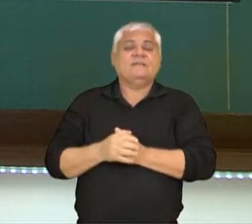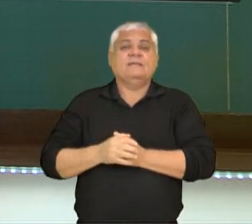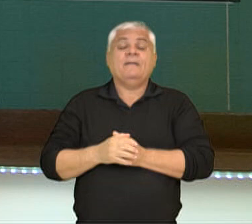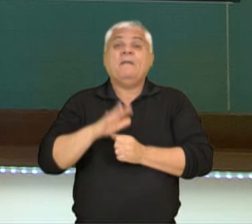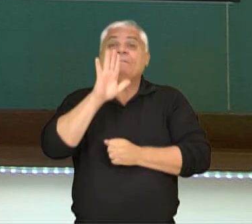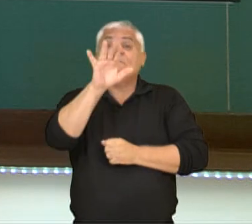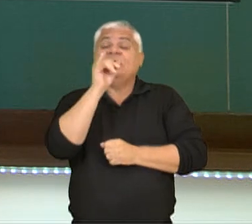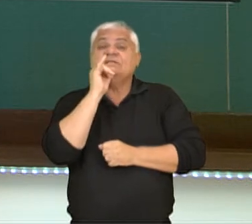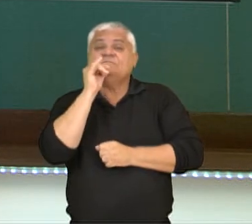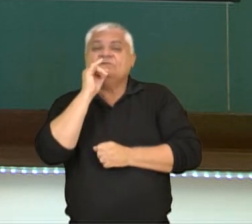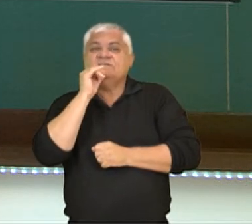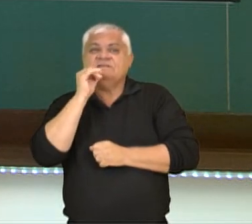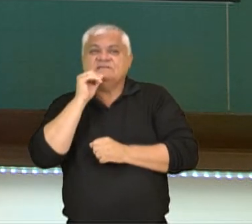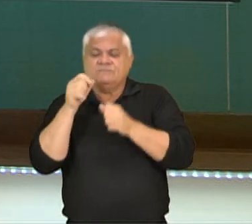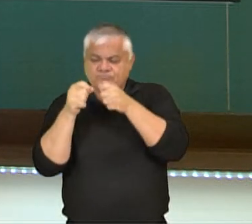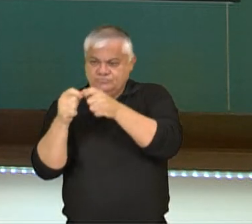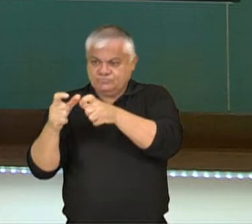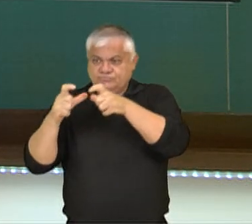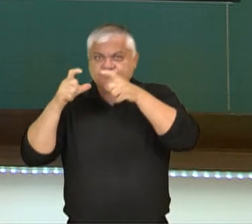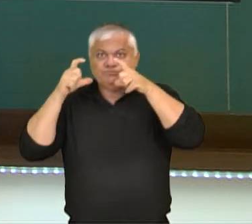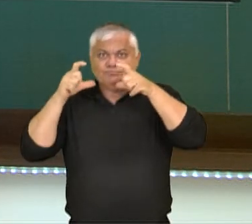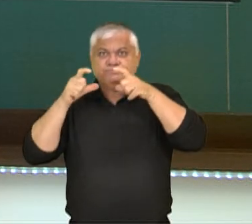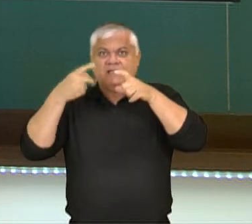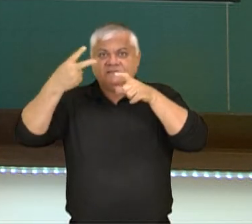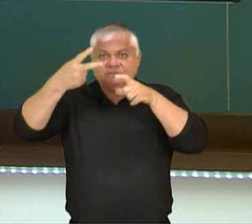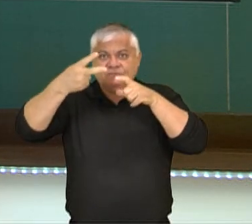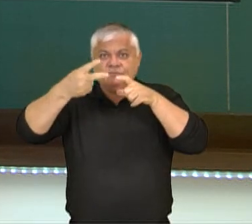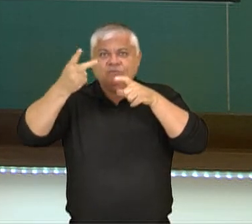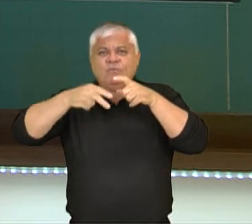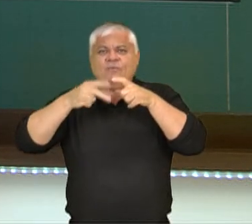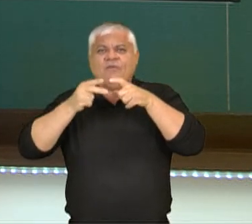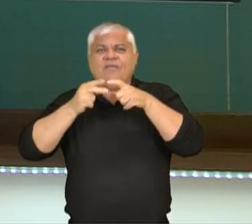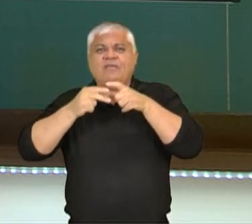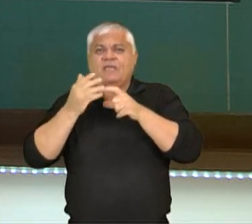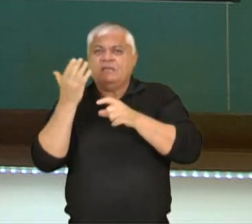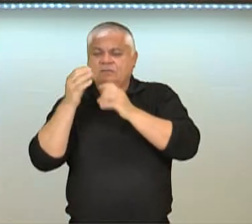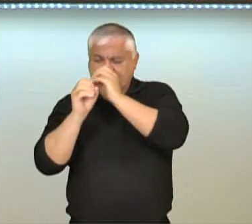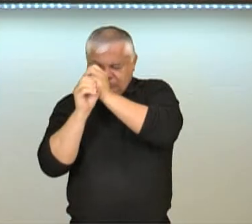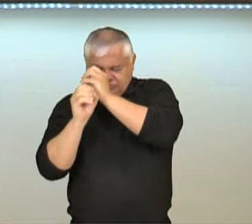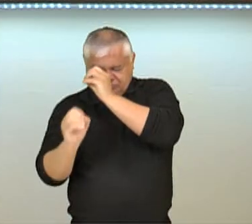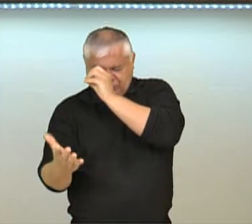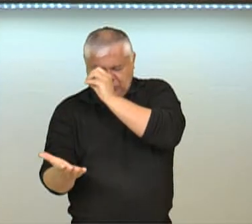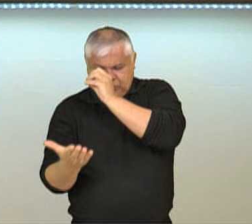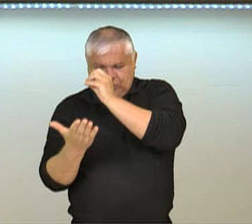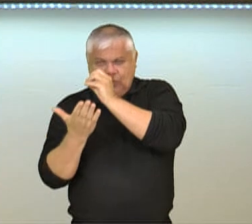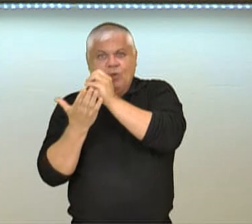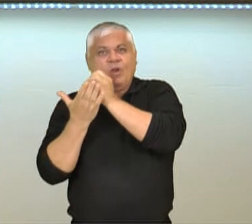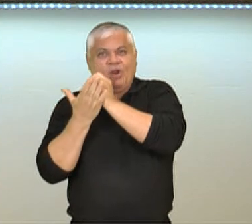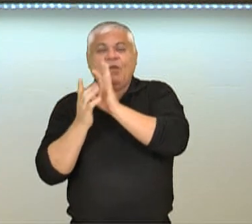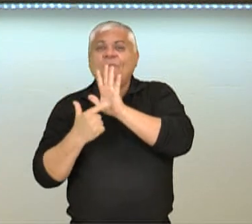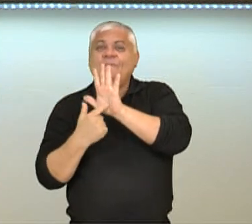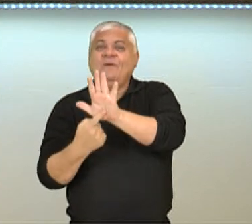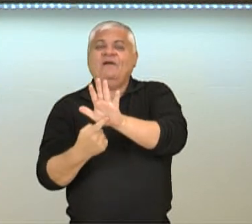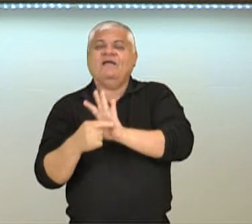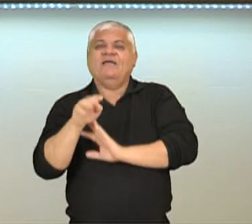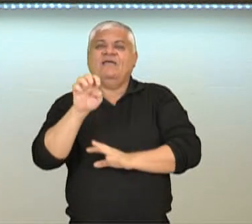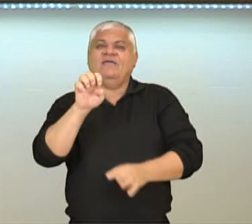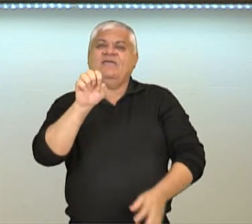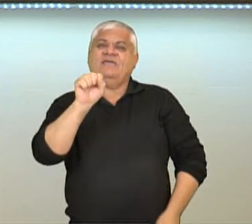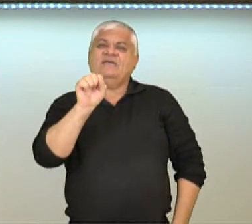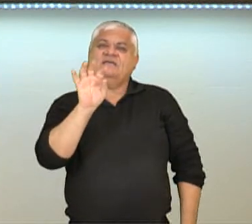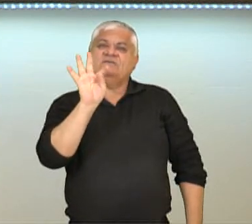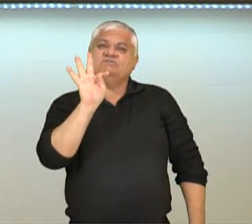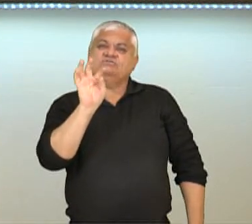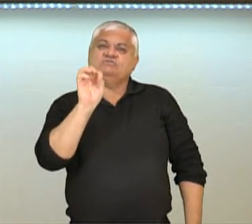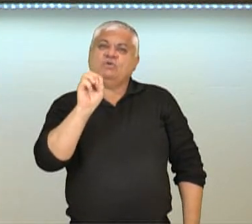mas aqui essa imagem, essa segunda imagem, uma imagem microscópica que está mostrando para nós o quê? Os estômatos. Gente, que coisa mais